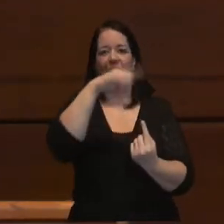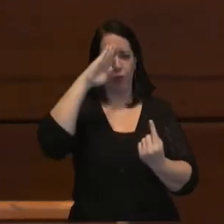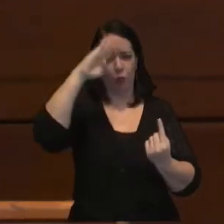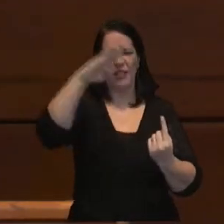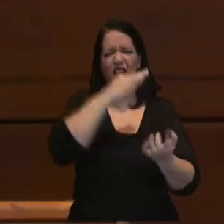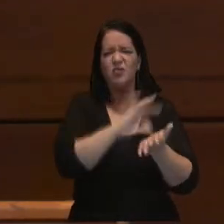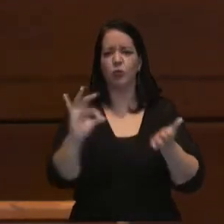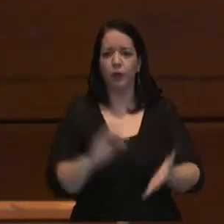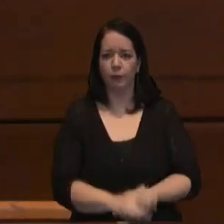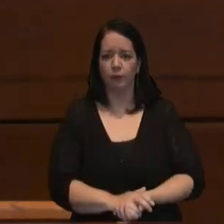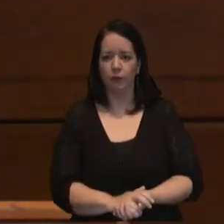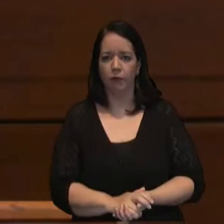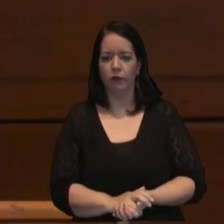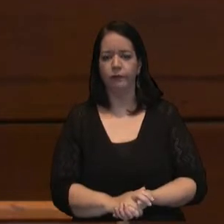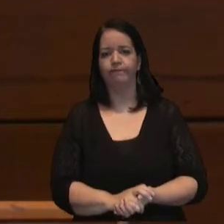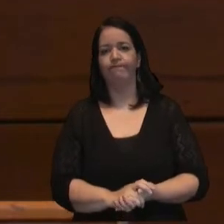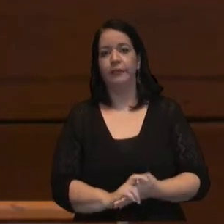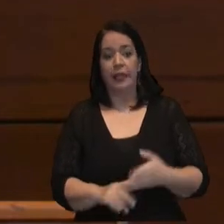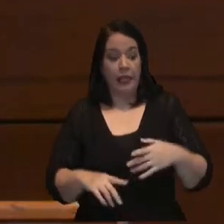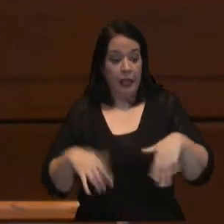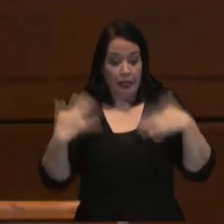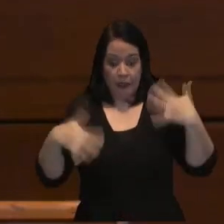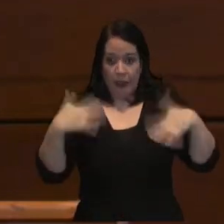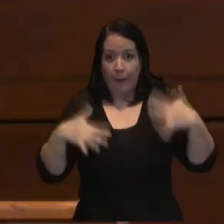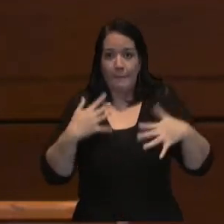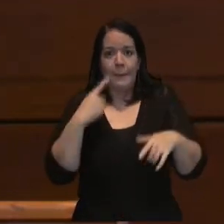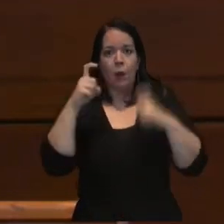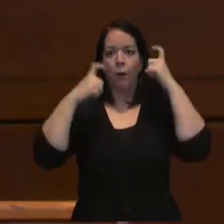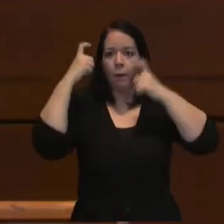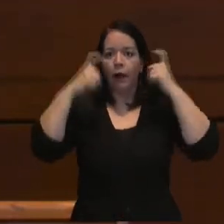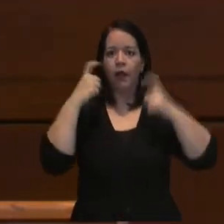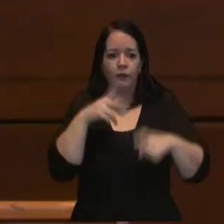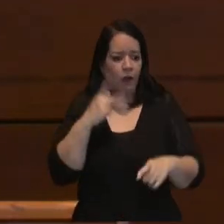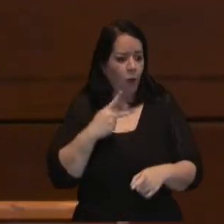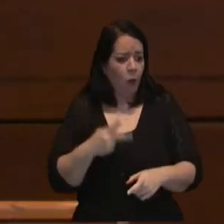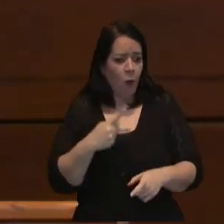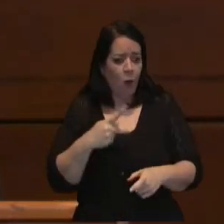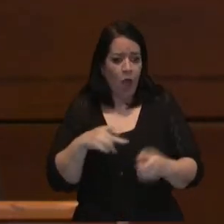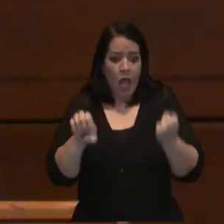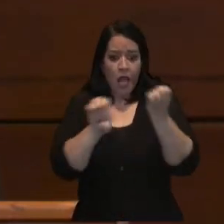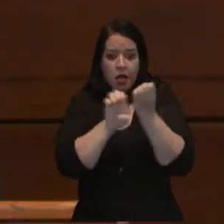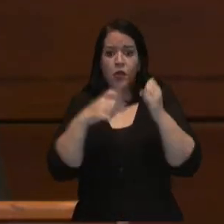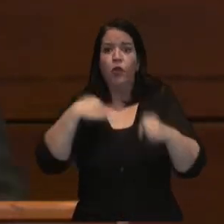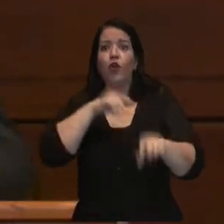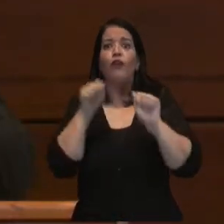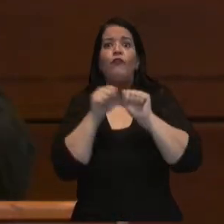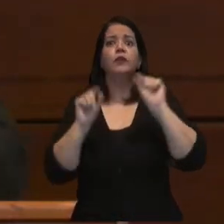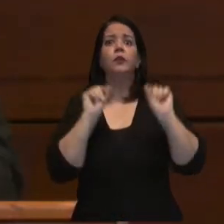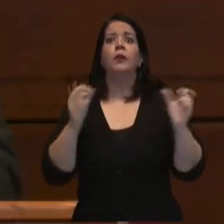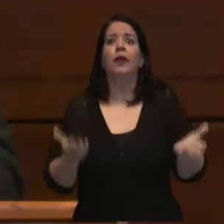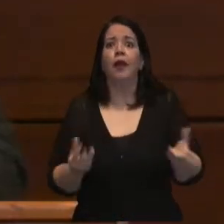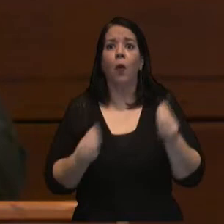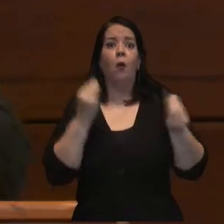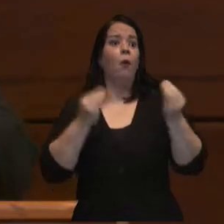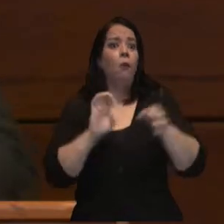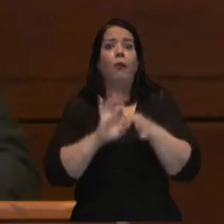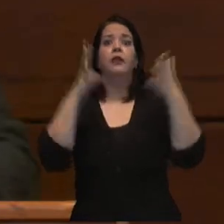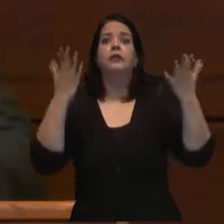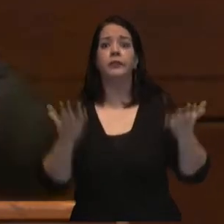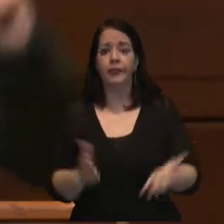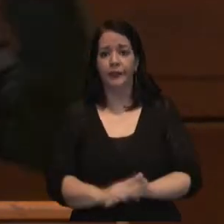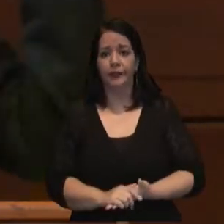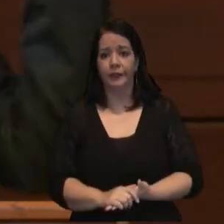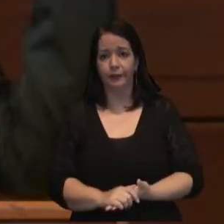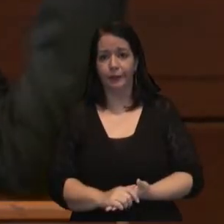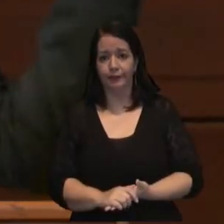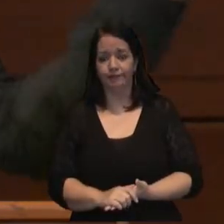com propriedade, que se esta fosse a realidade para mim também, eu sozinho ali com o